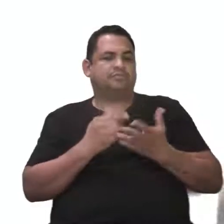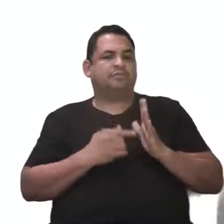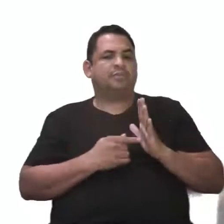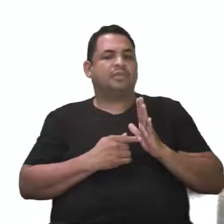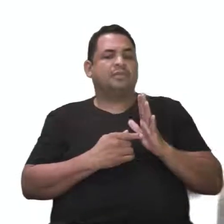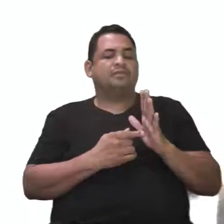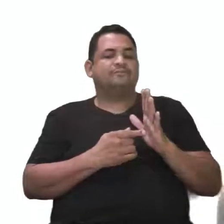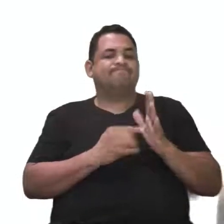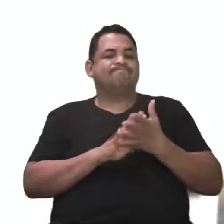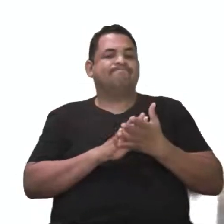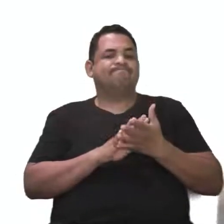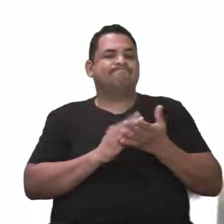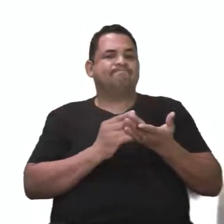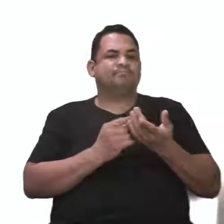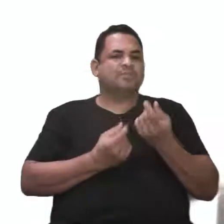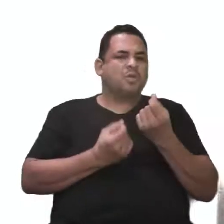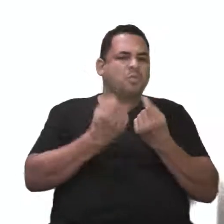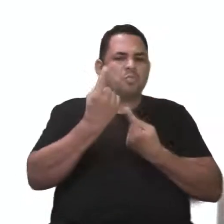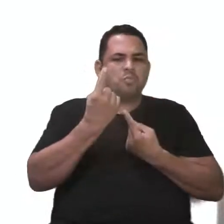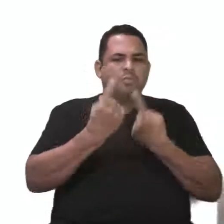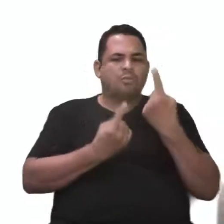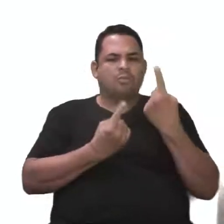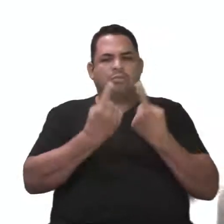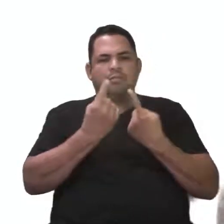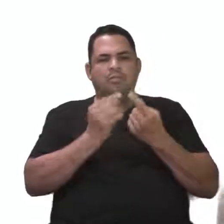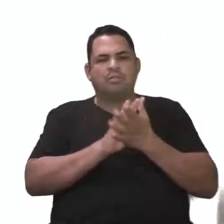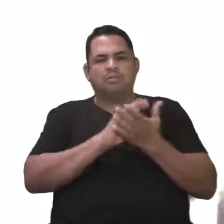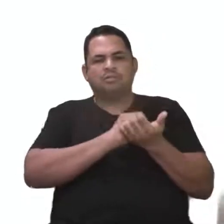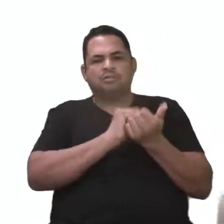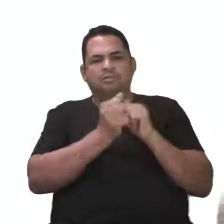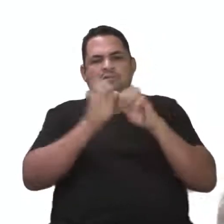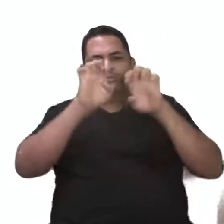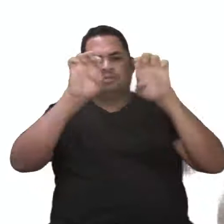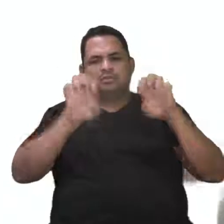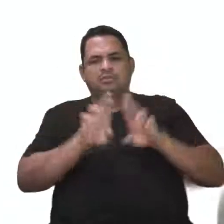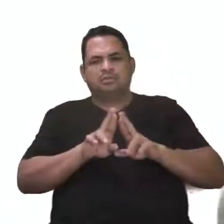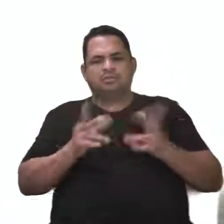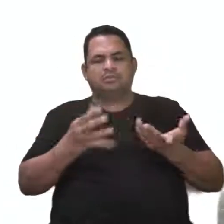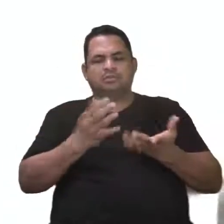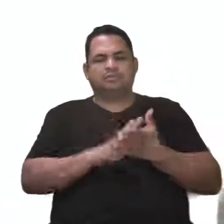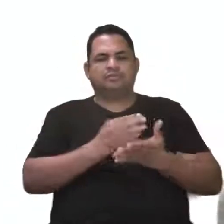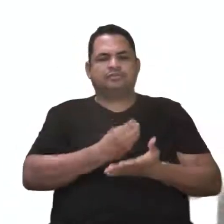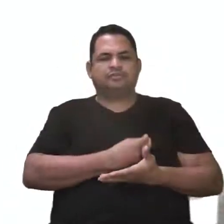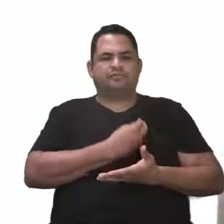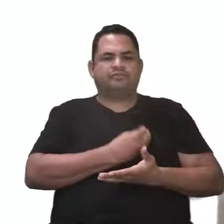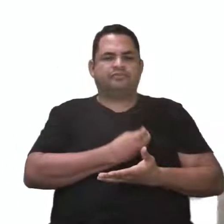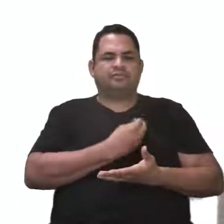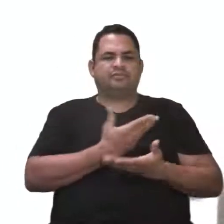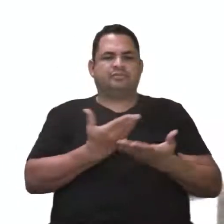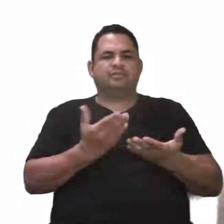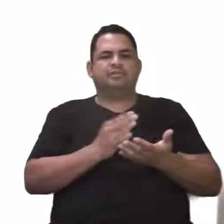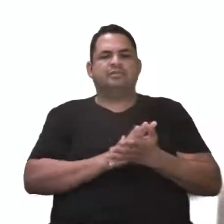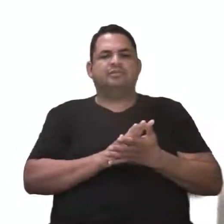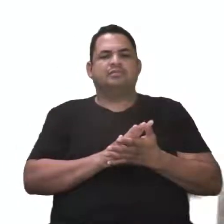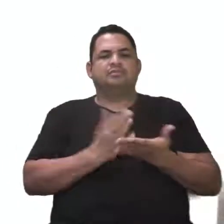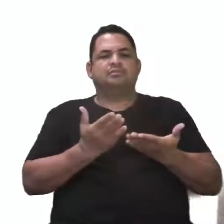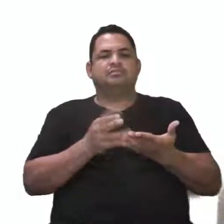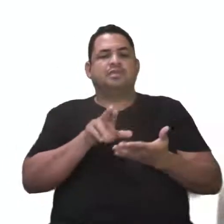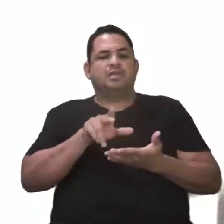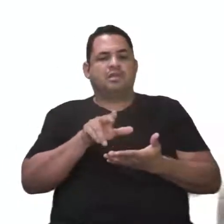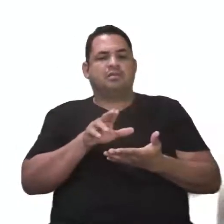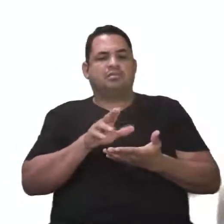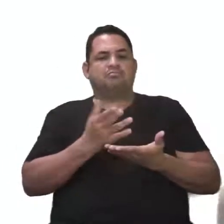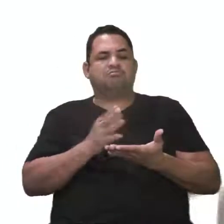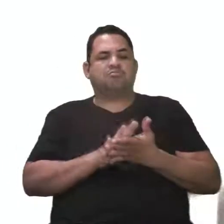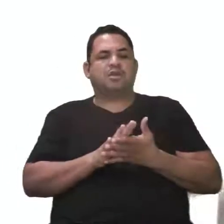fornecem indícios da adaptação de estruturas de diferentes organismos a uma